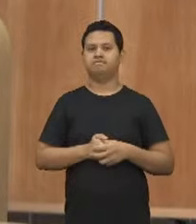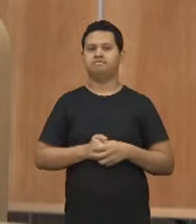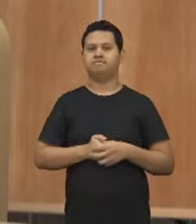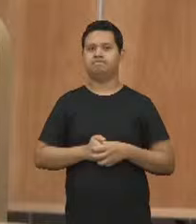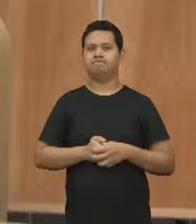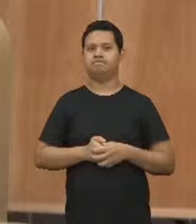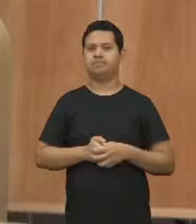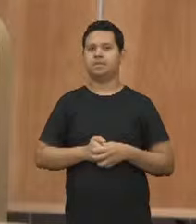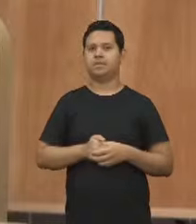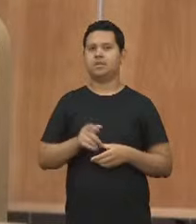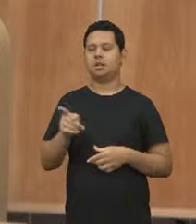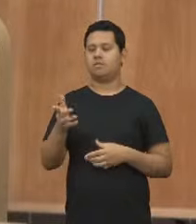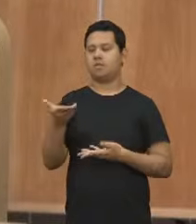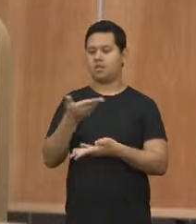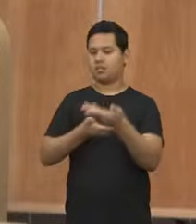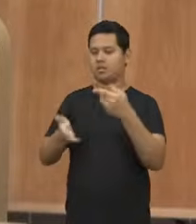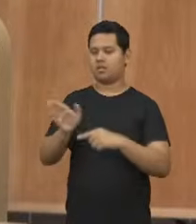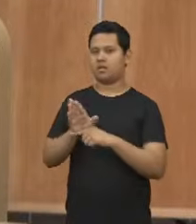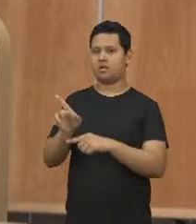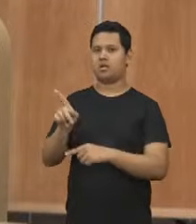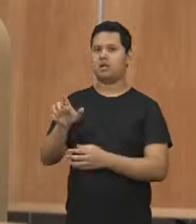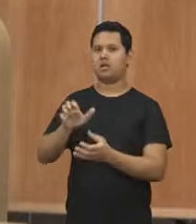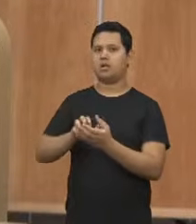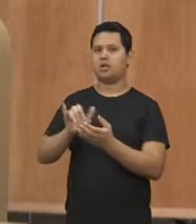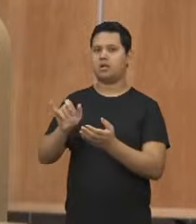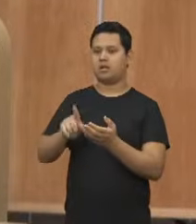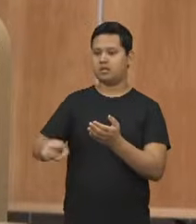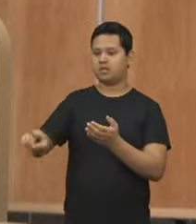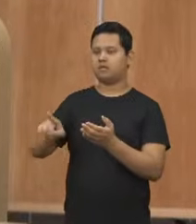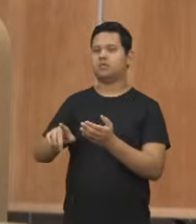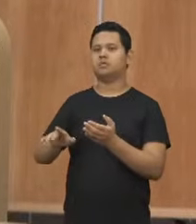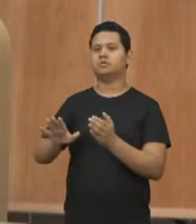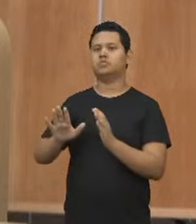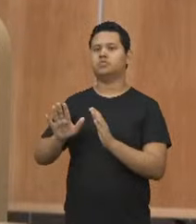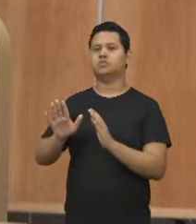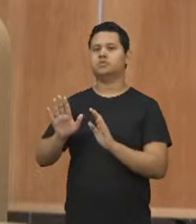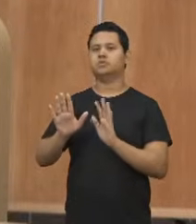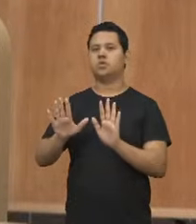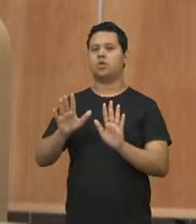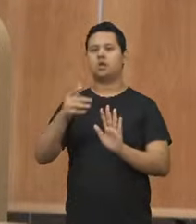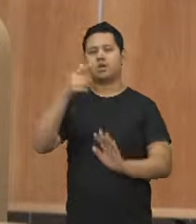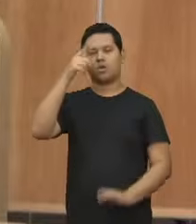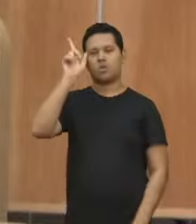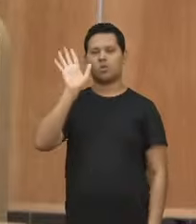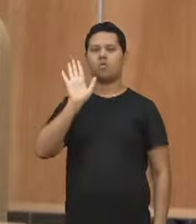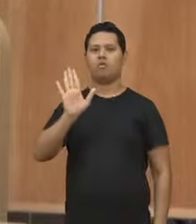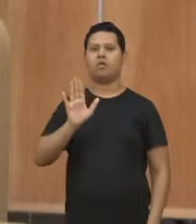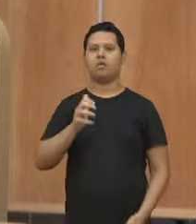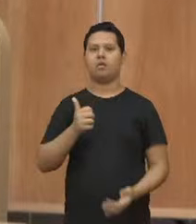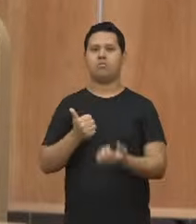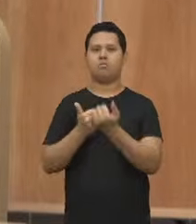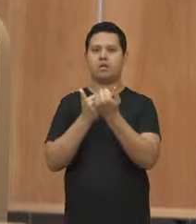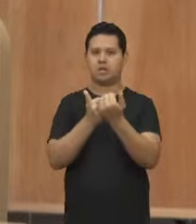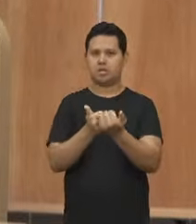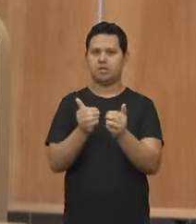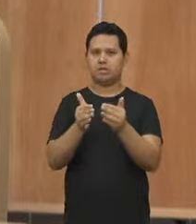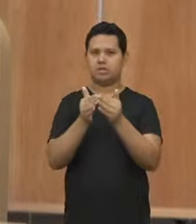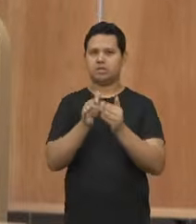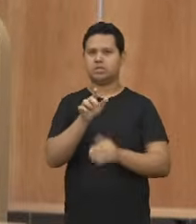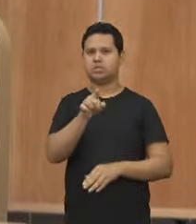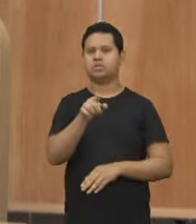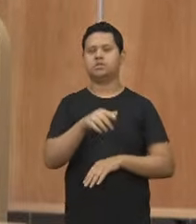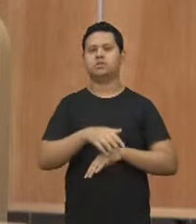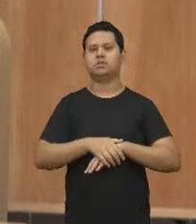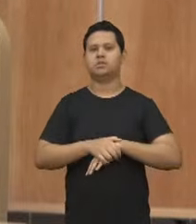a cidade em funcionamento. E ontem eu pedi uma ajuda ao